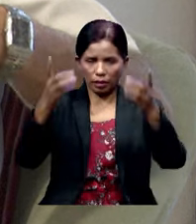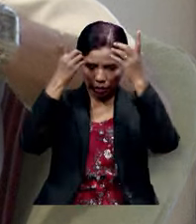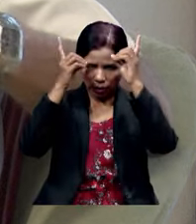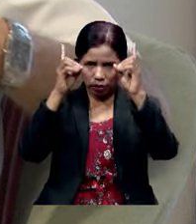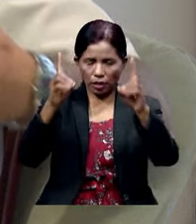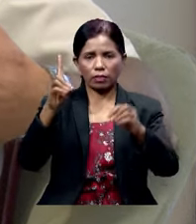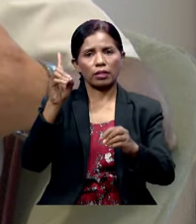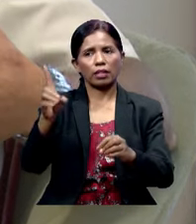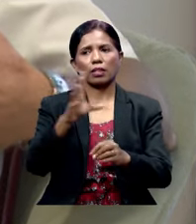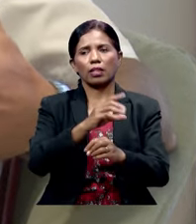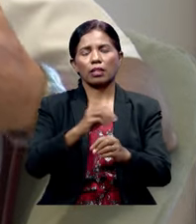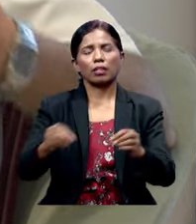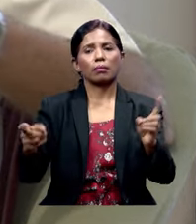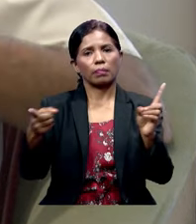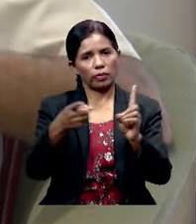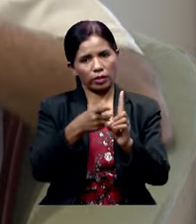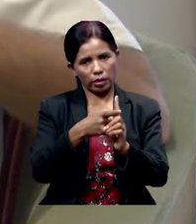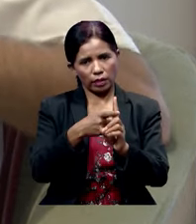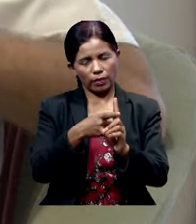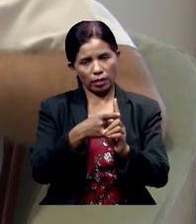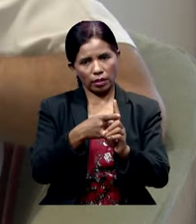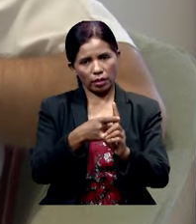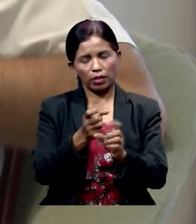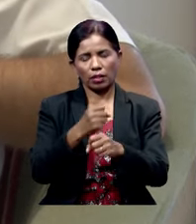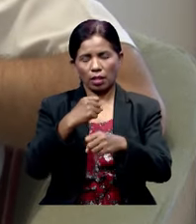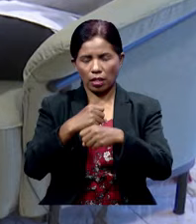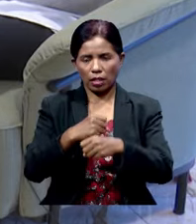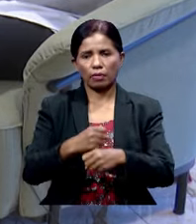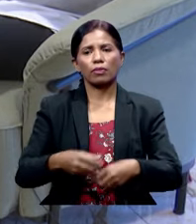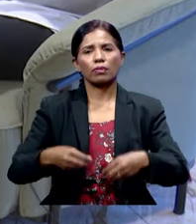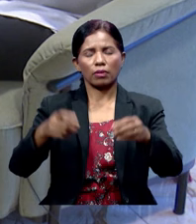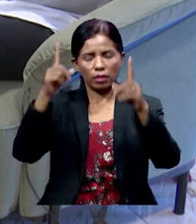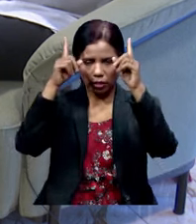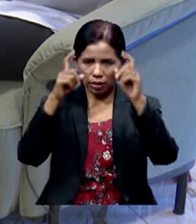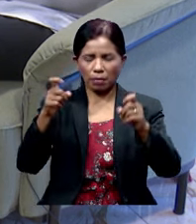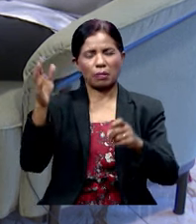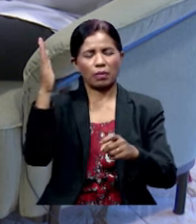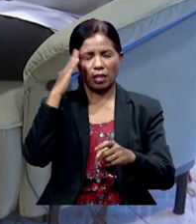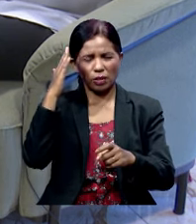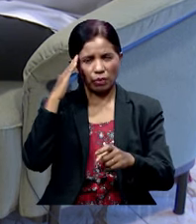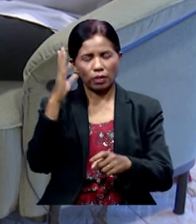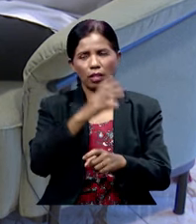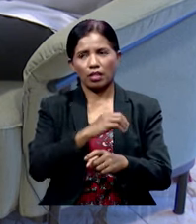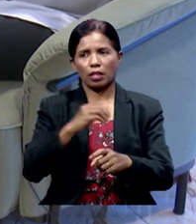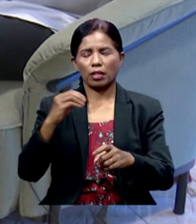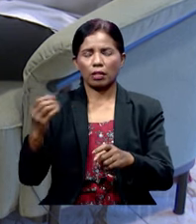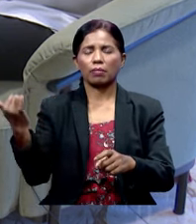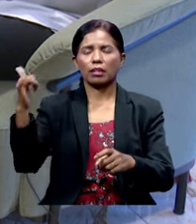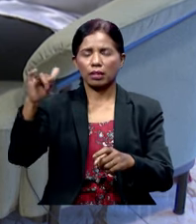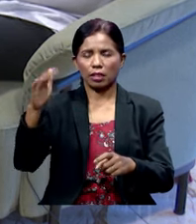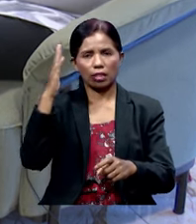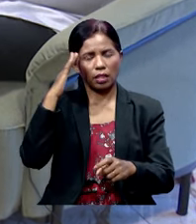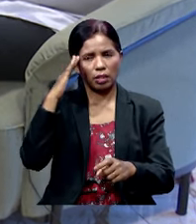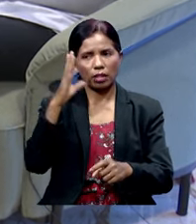recebida positivamente para fazer um exame de consciência profunda da parte del é